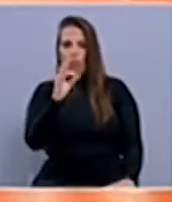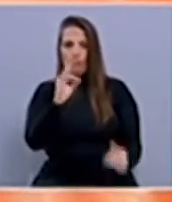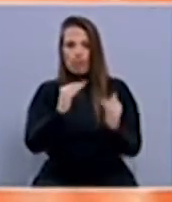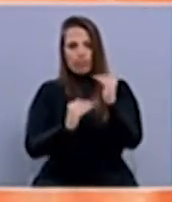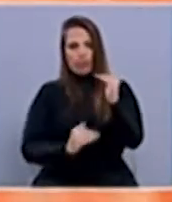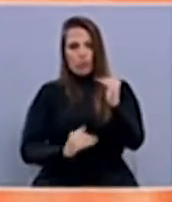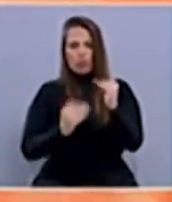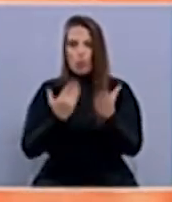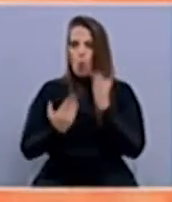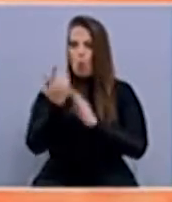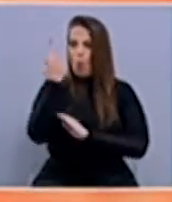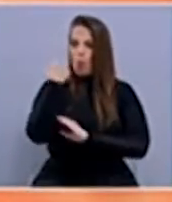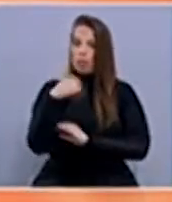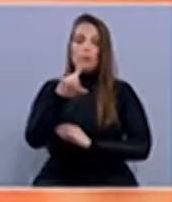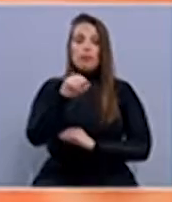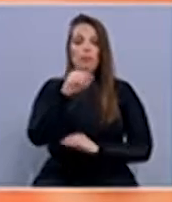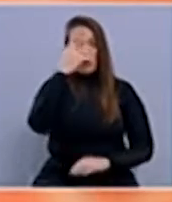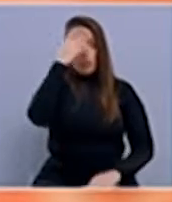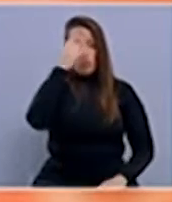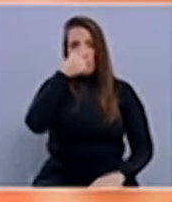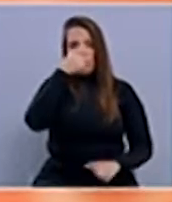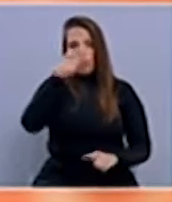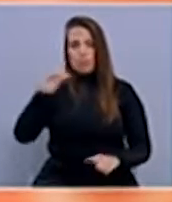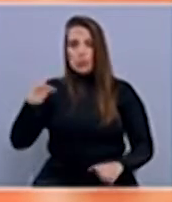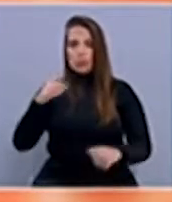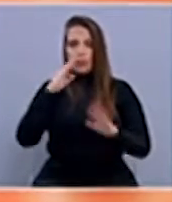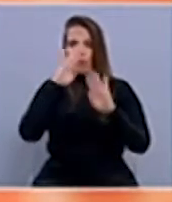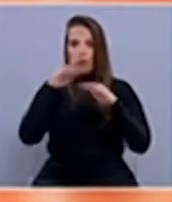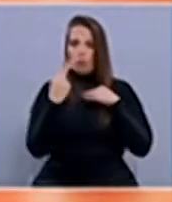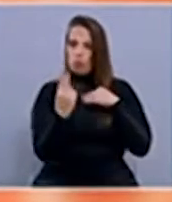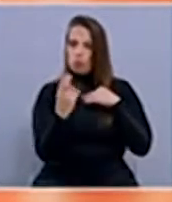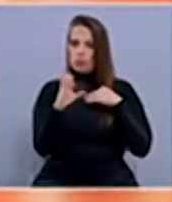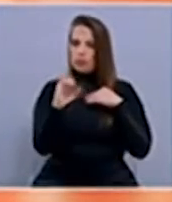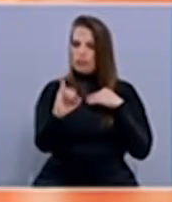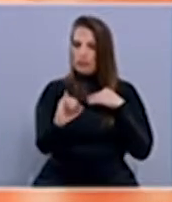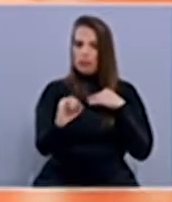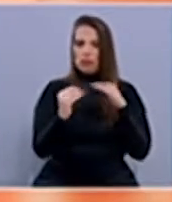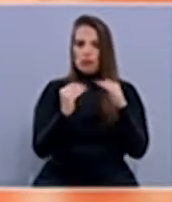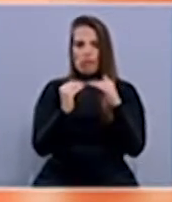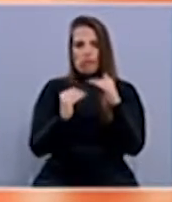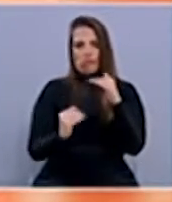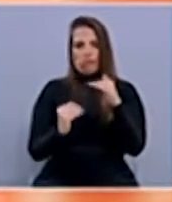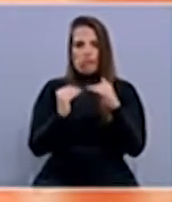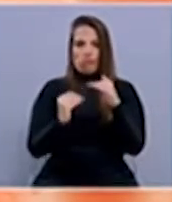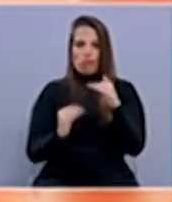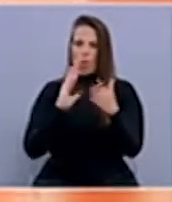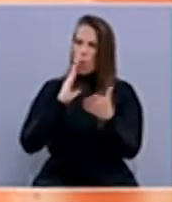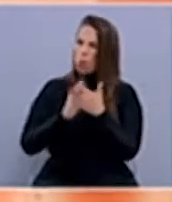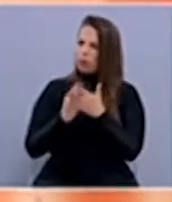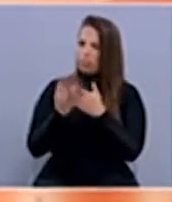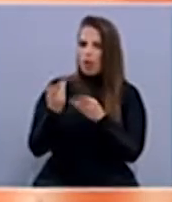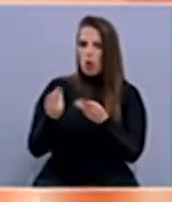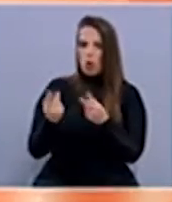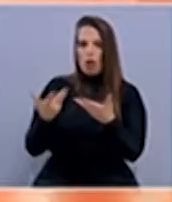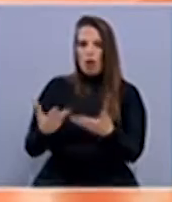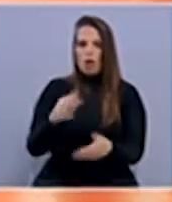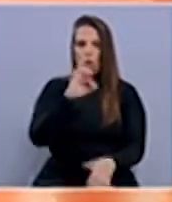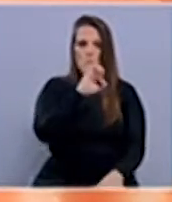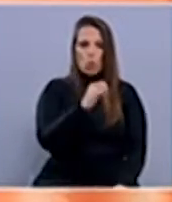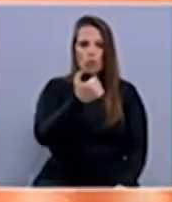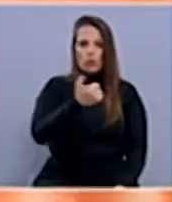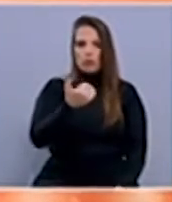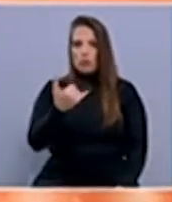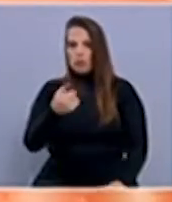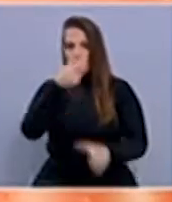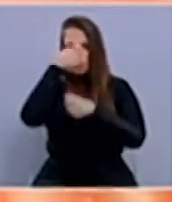do que ontem. Também o número de pessoas internadas em cuidados intensivos sofre uma variação. O último balanço aponta agora para